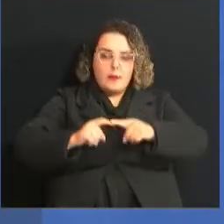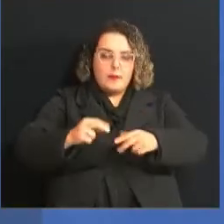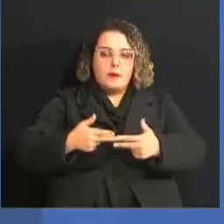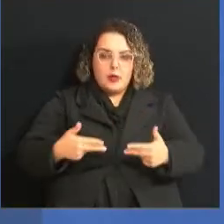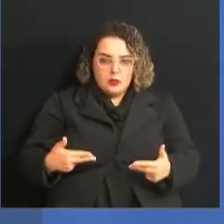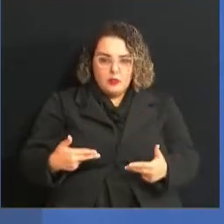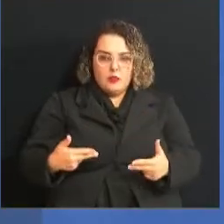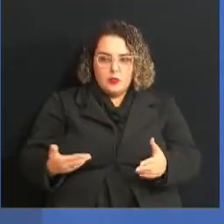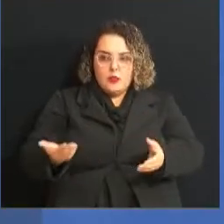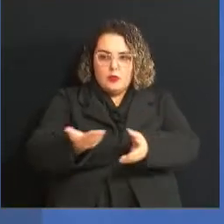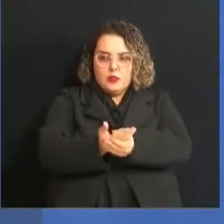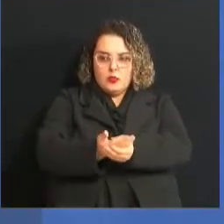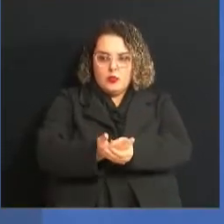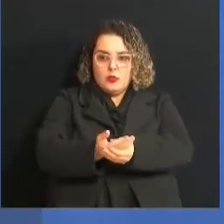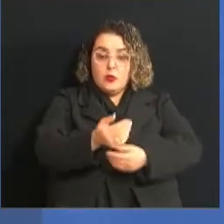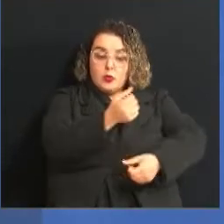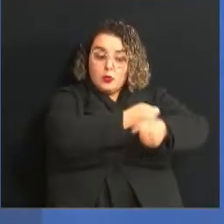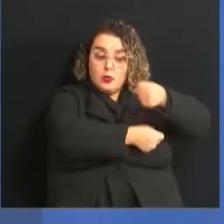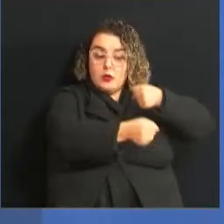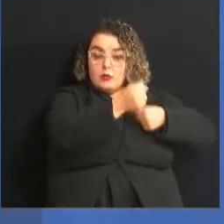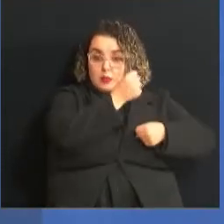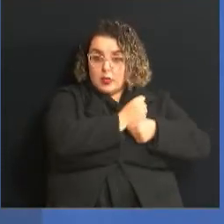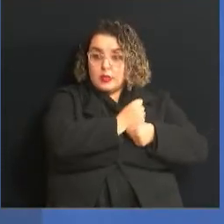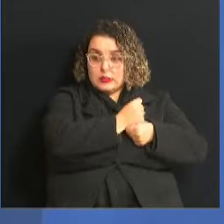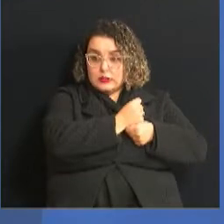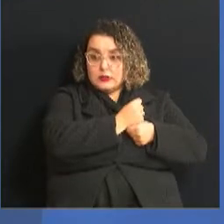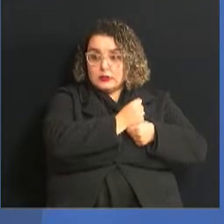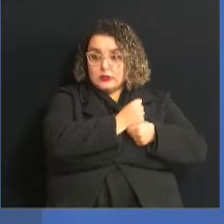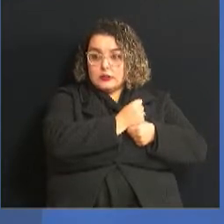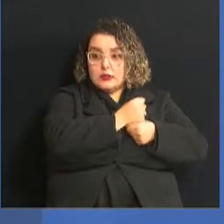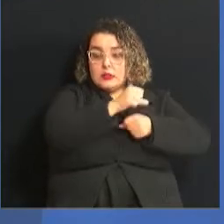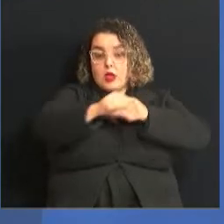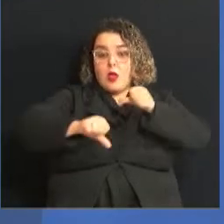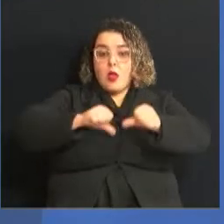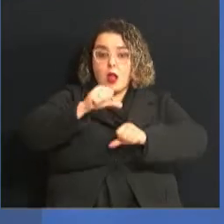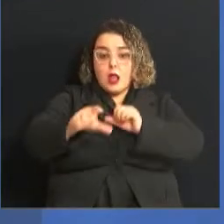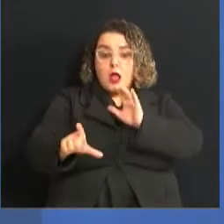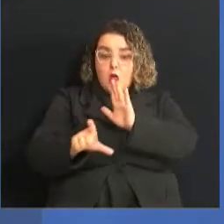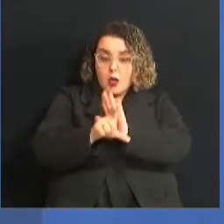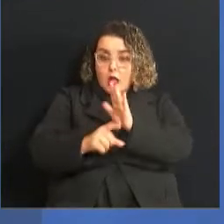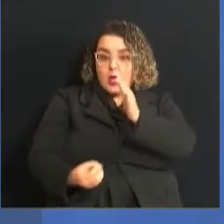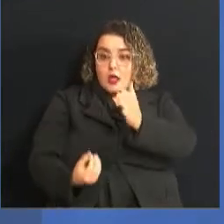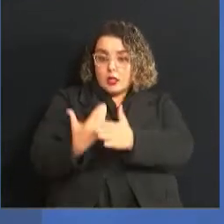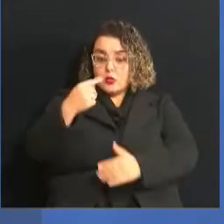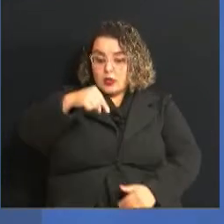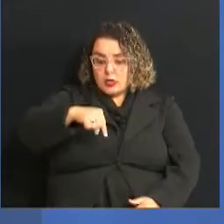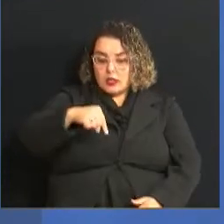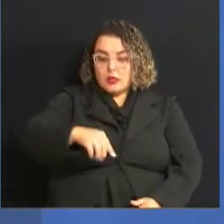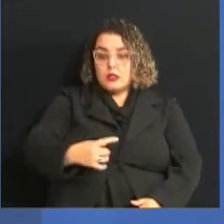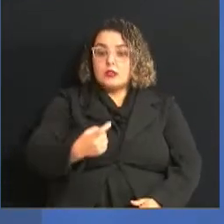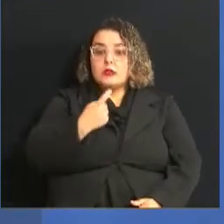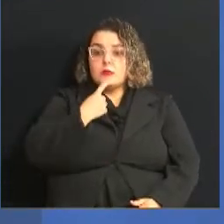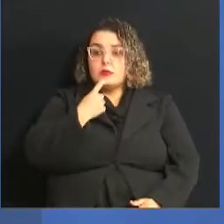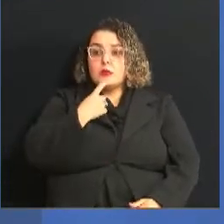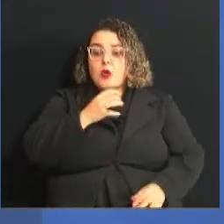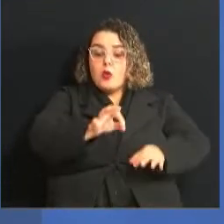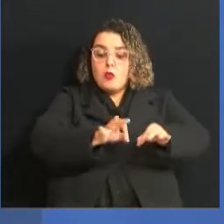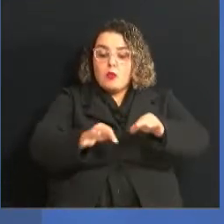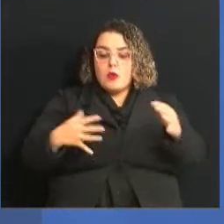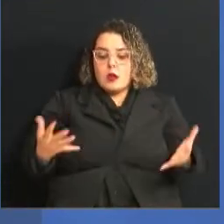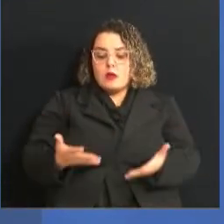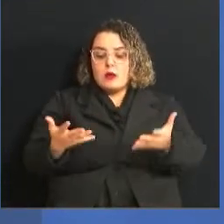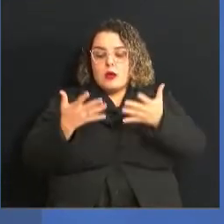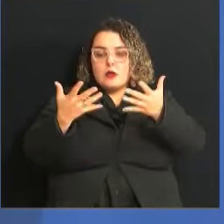protocolada no ano passado e altera a lei que criou aqui em Campinas o programa de incentivo